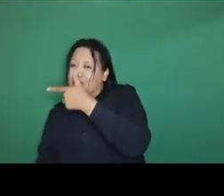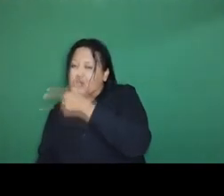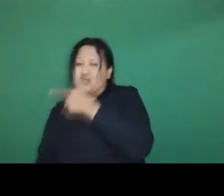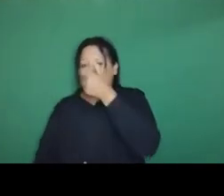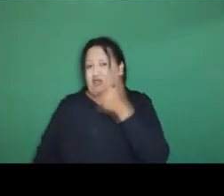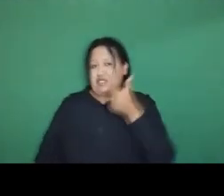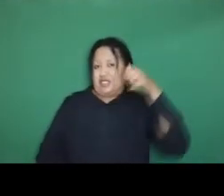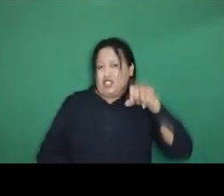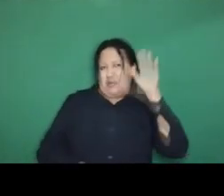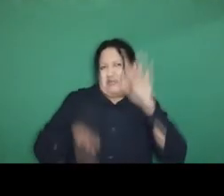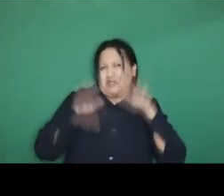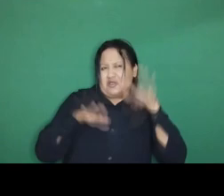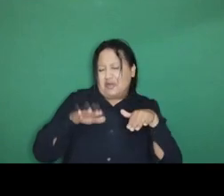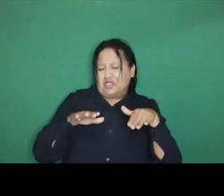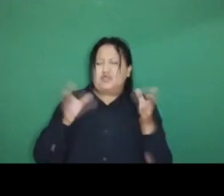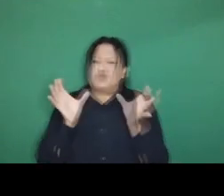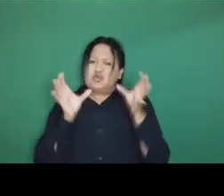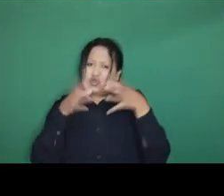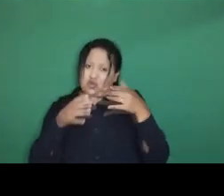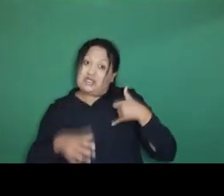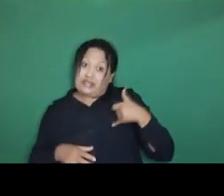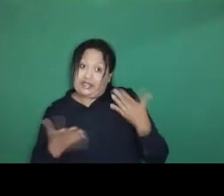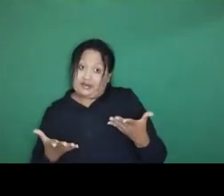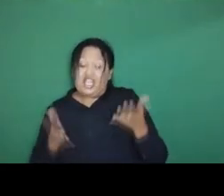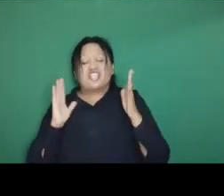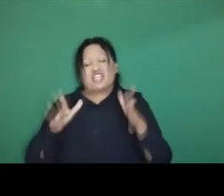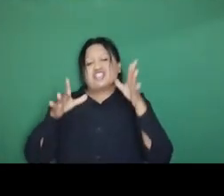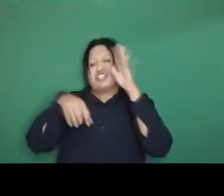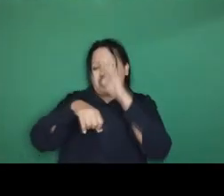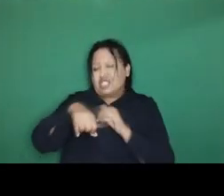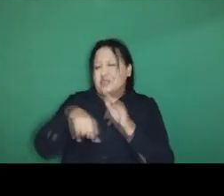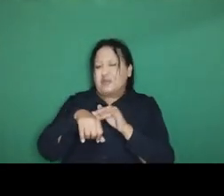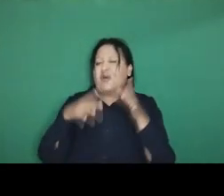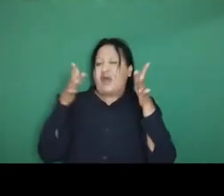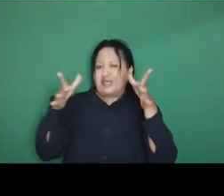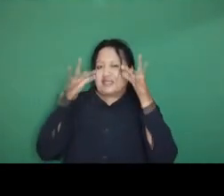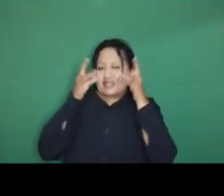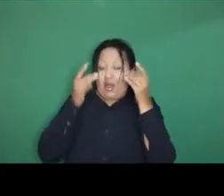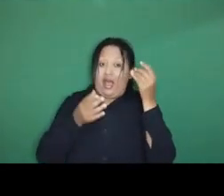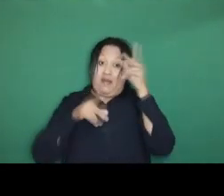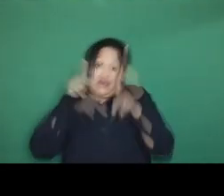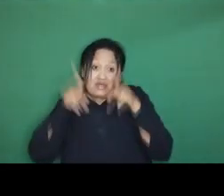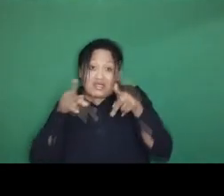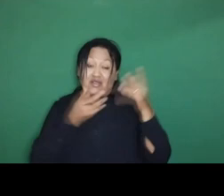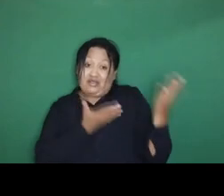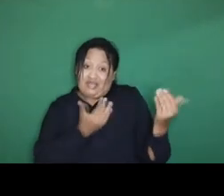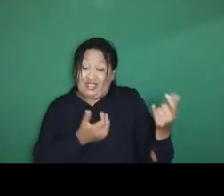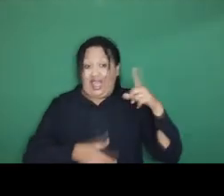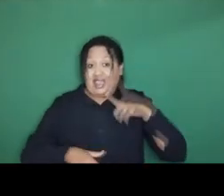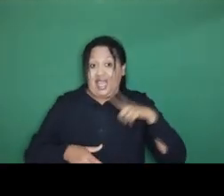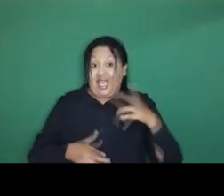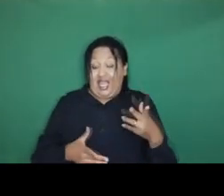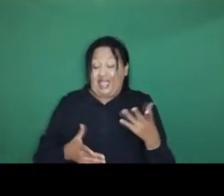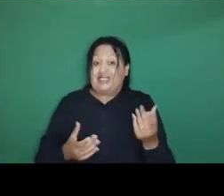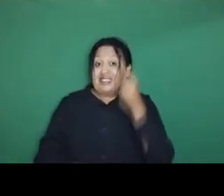etário a gente já chamou atenção aqui né que essa população é jovem que ela tem uma tendência